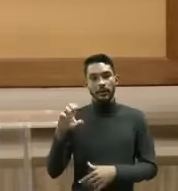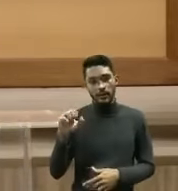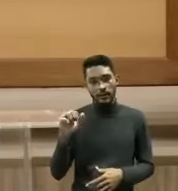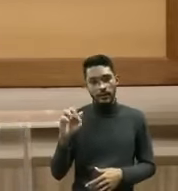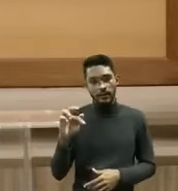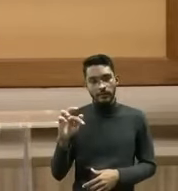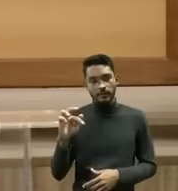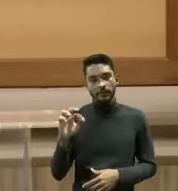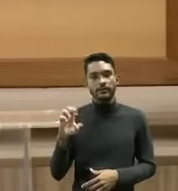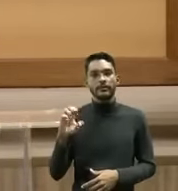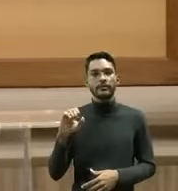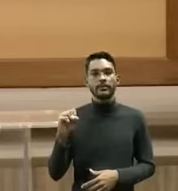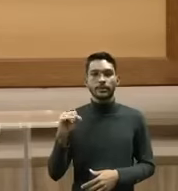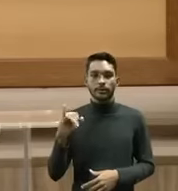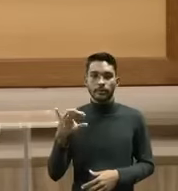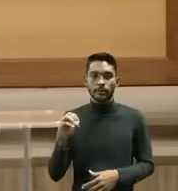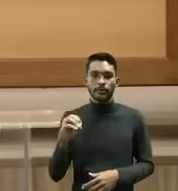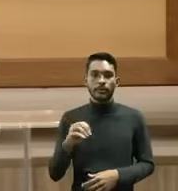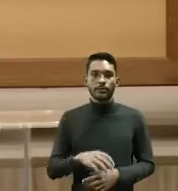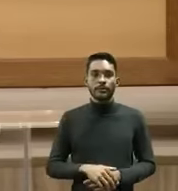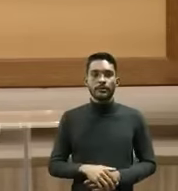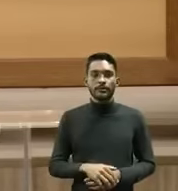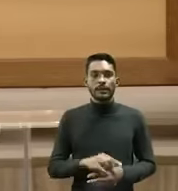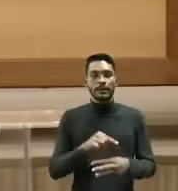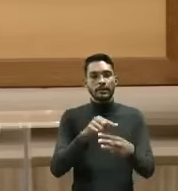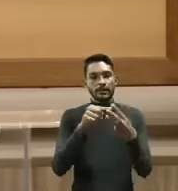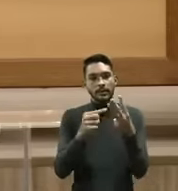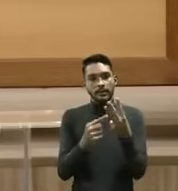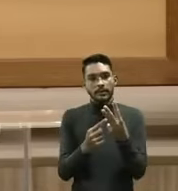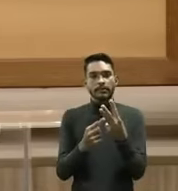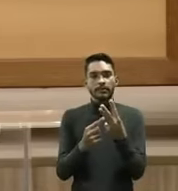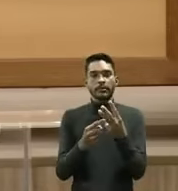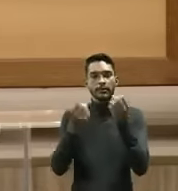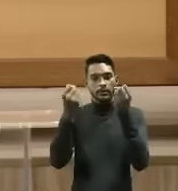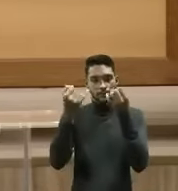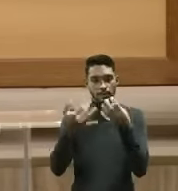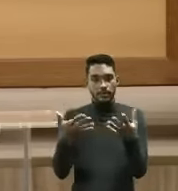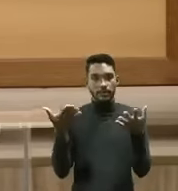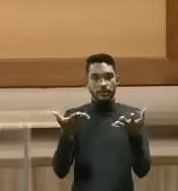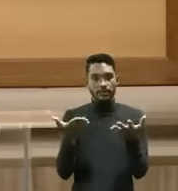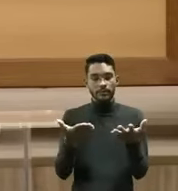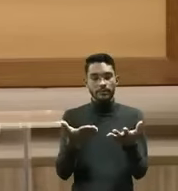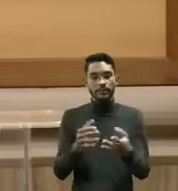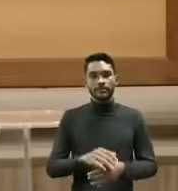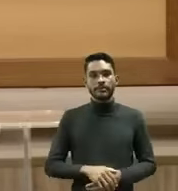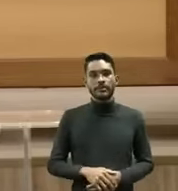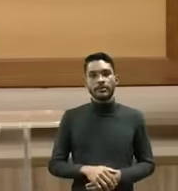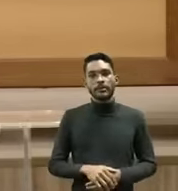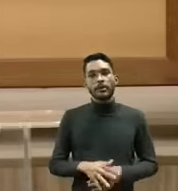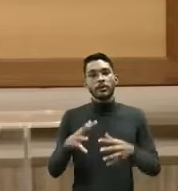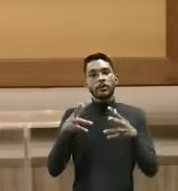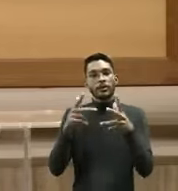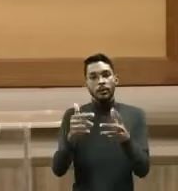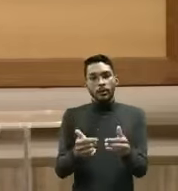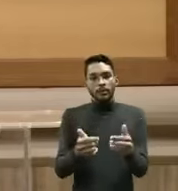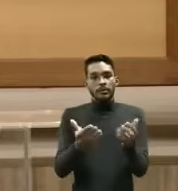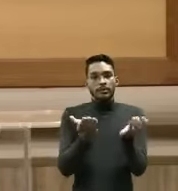indiferença insensibilidade crente que na verdade os crentes desta igreja